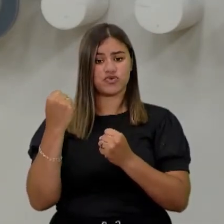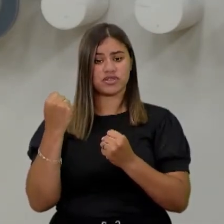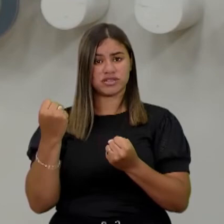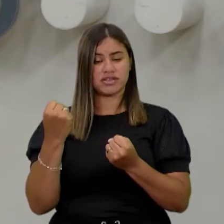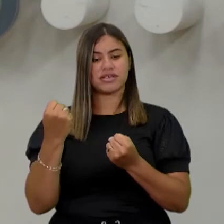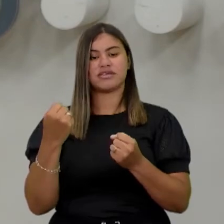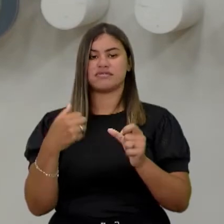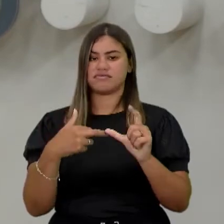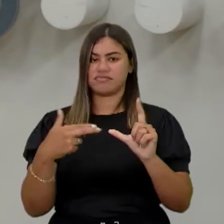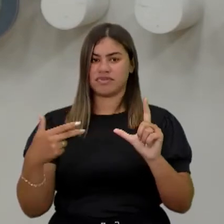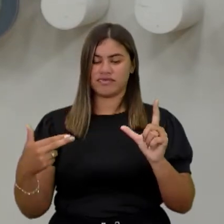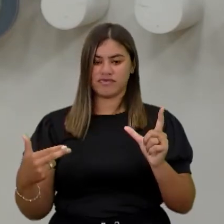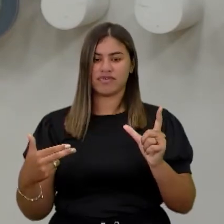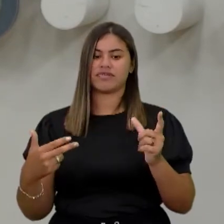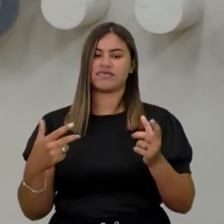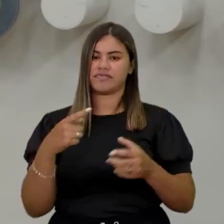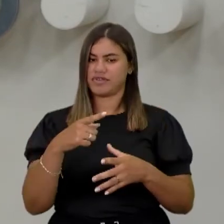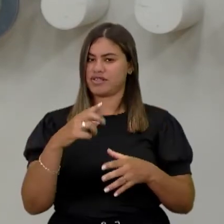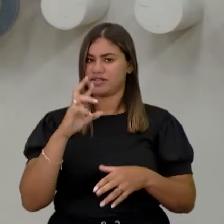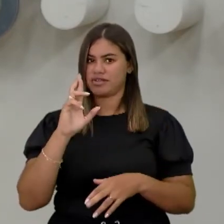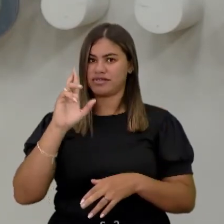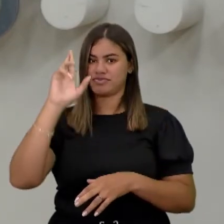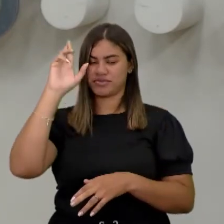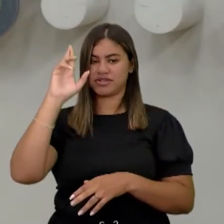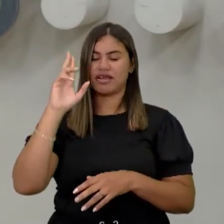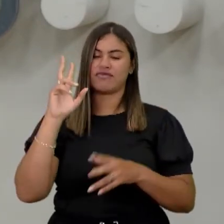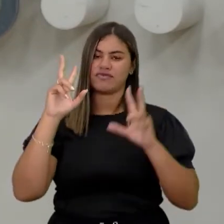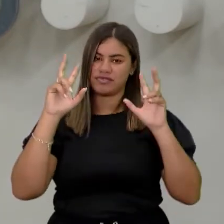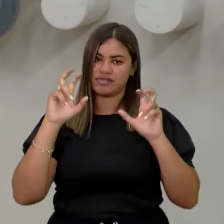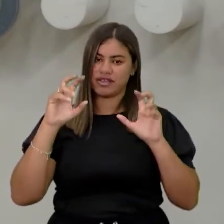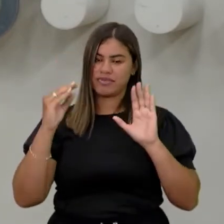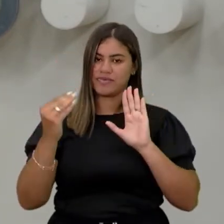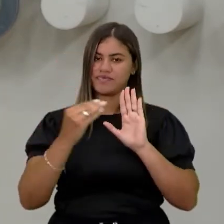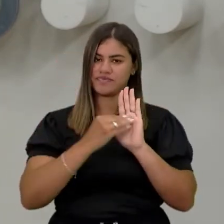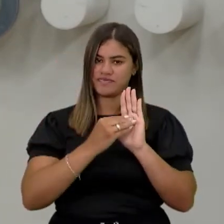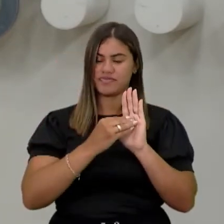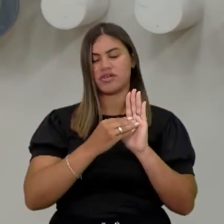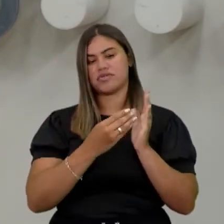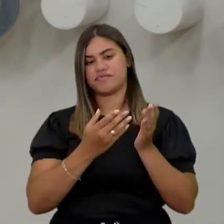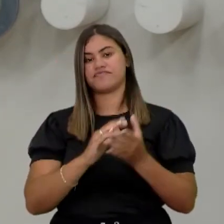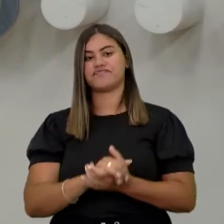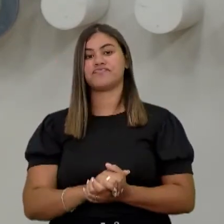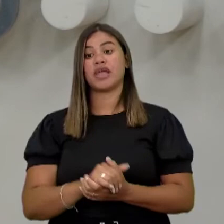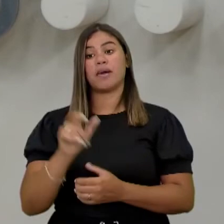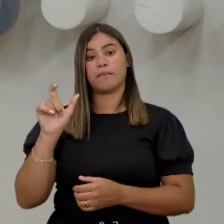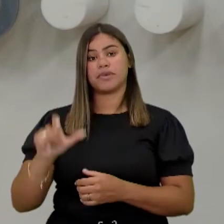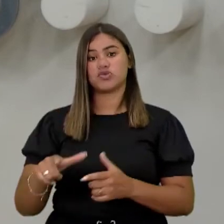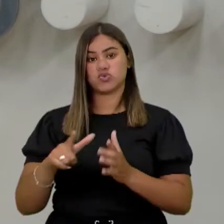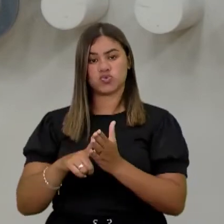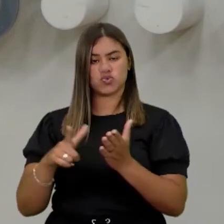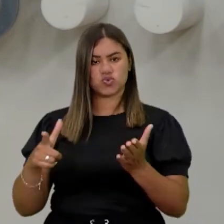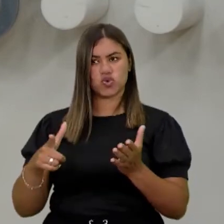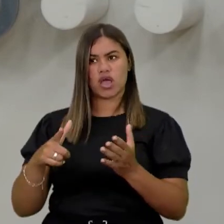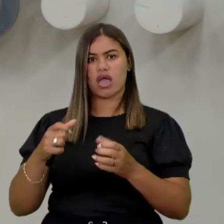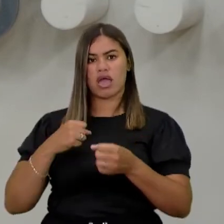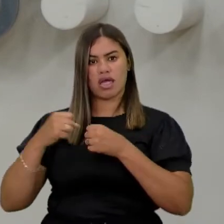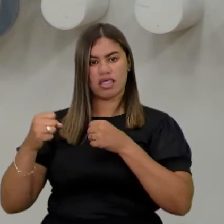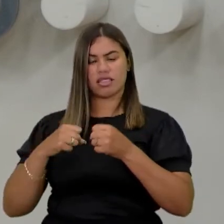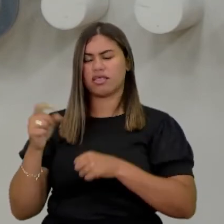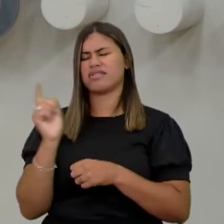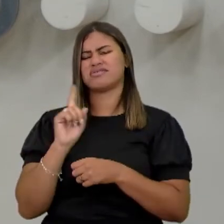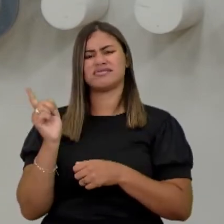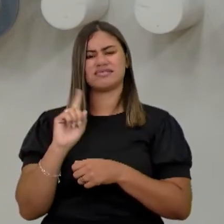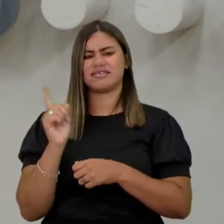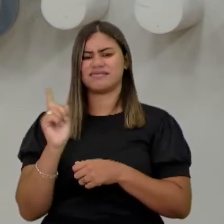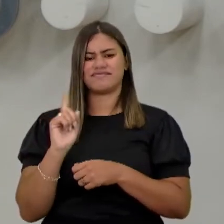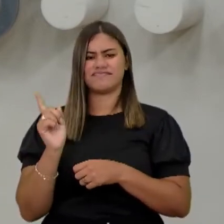a mídia, que detém o poder. É esse grupo que define o que vai para a pauta e o que não vai. Não é o jornalista que vai lá. É uma coisa muito romântica